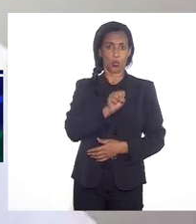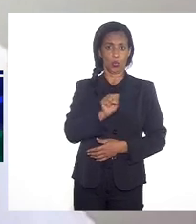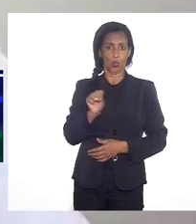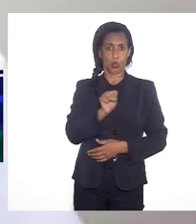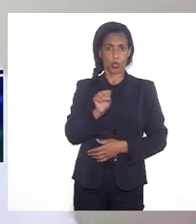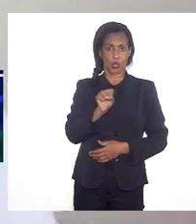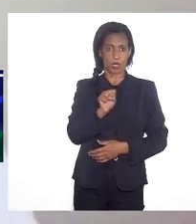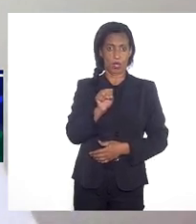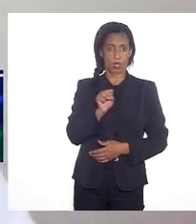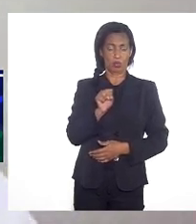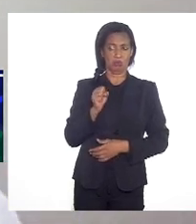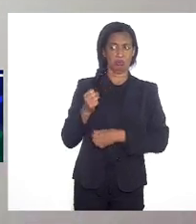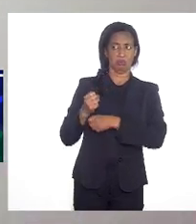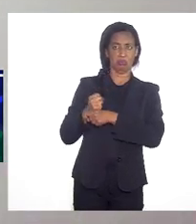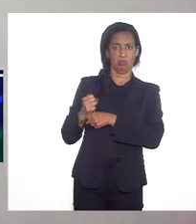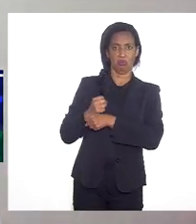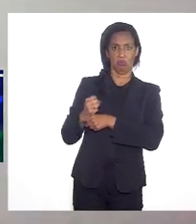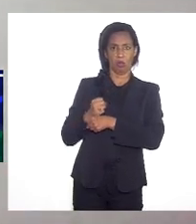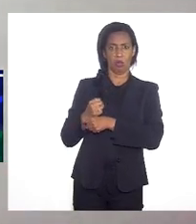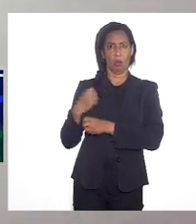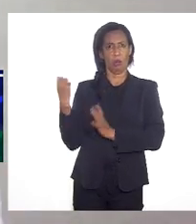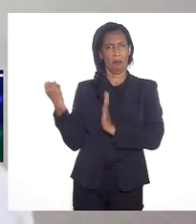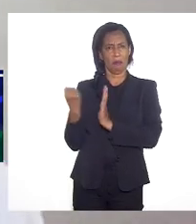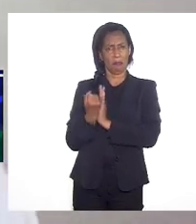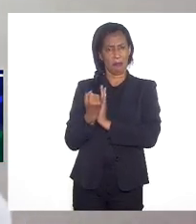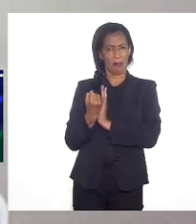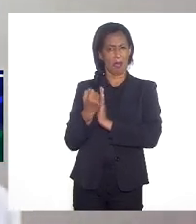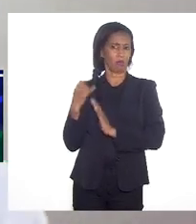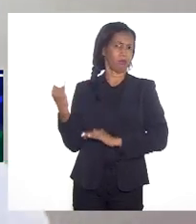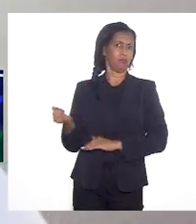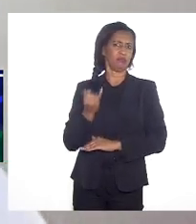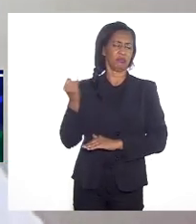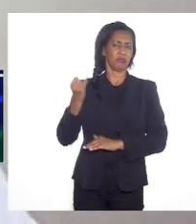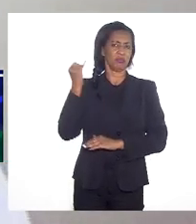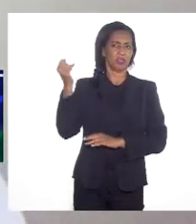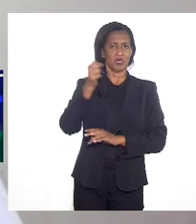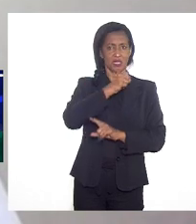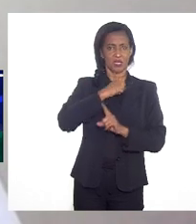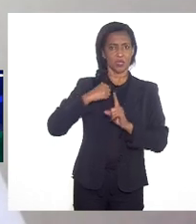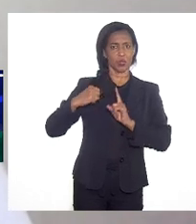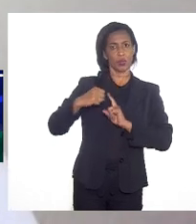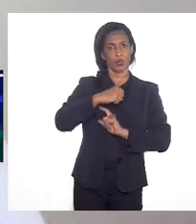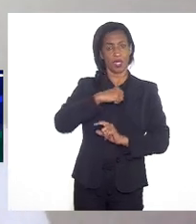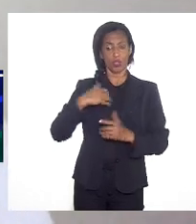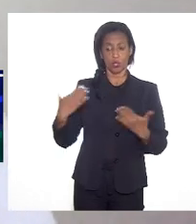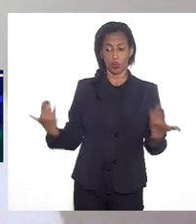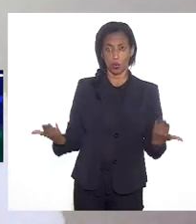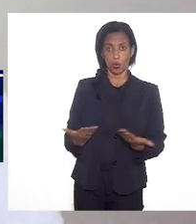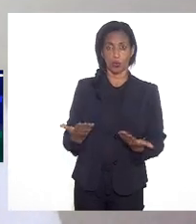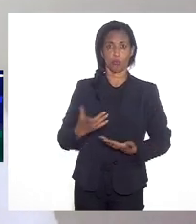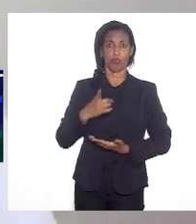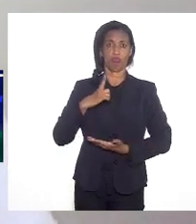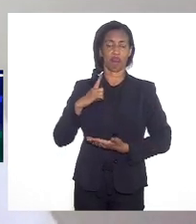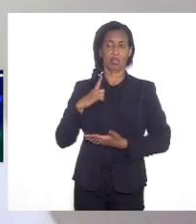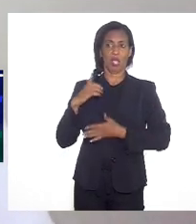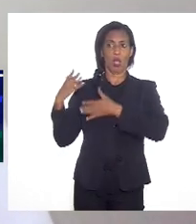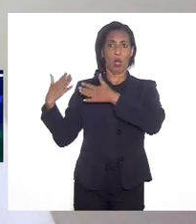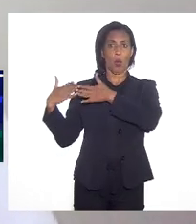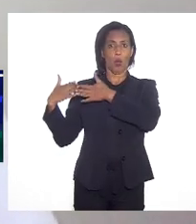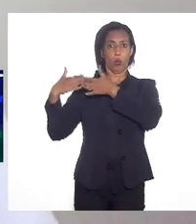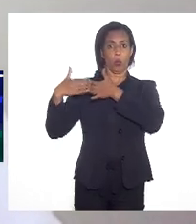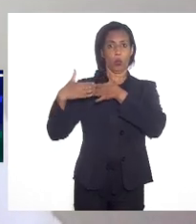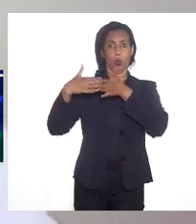gente considera como marco fundacional dessa sociedade que a gente tem atualmente, a chegada